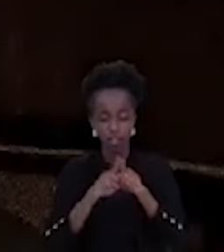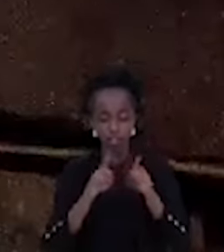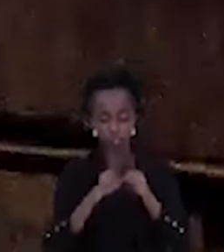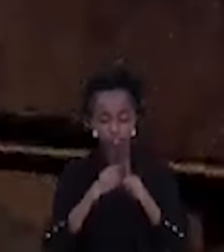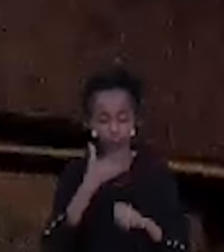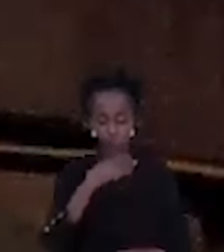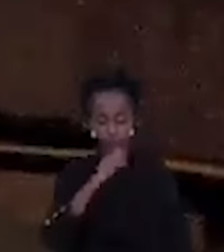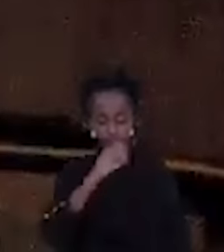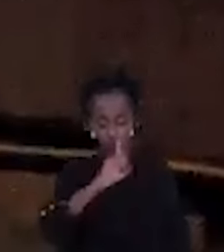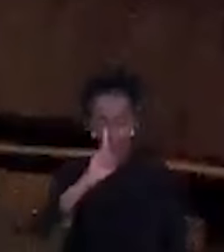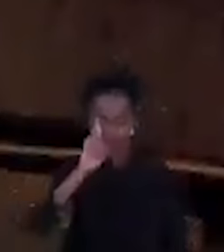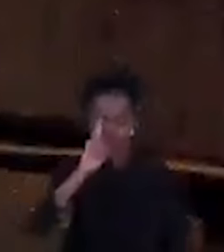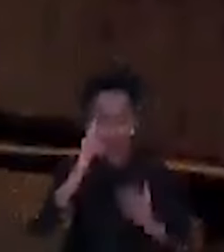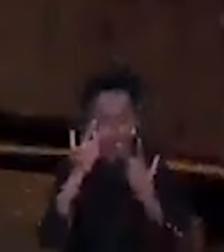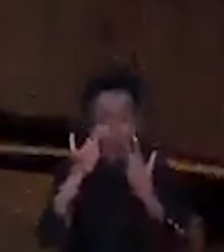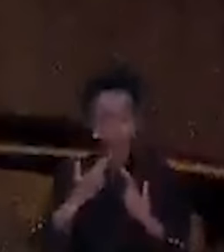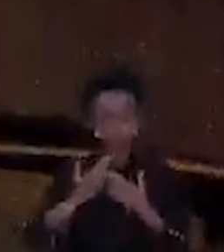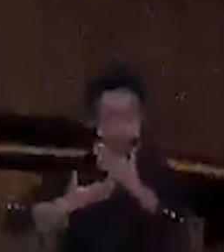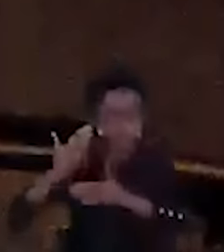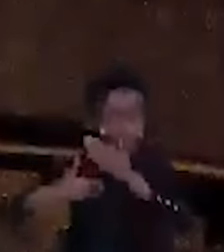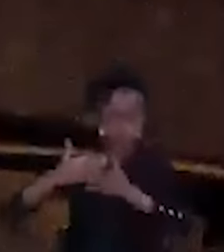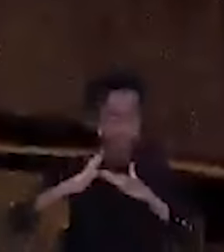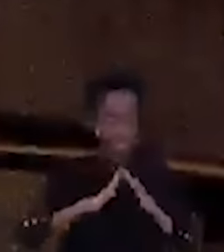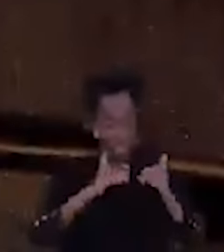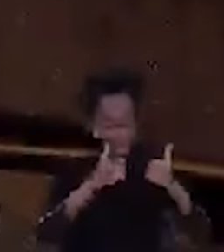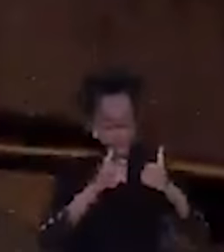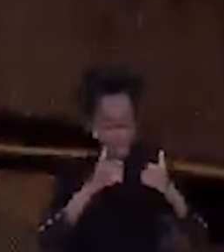como a arca da aliança que se abre,